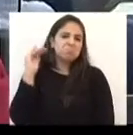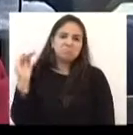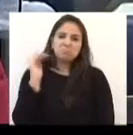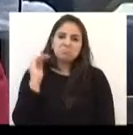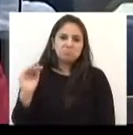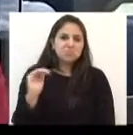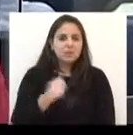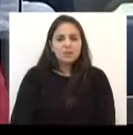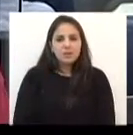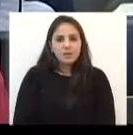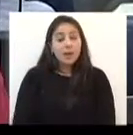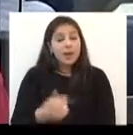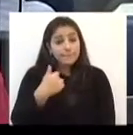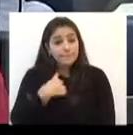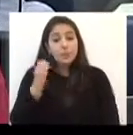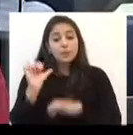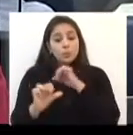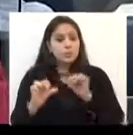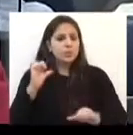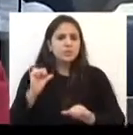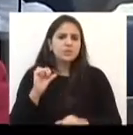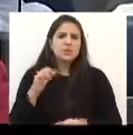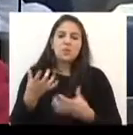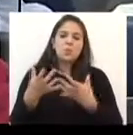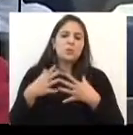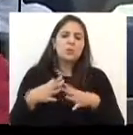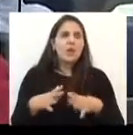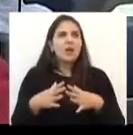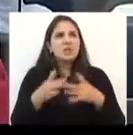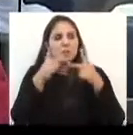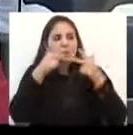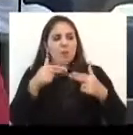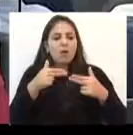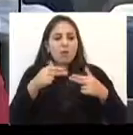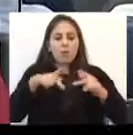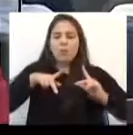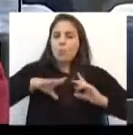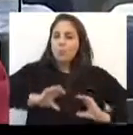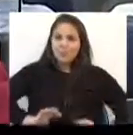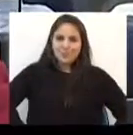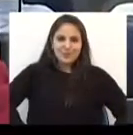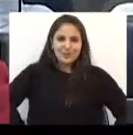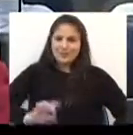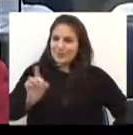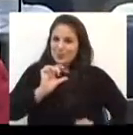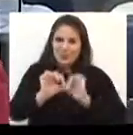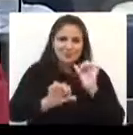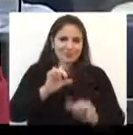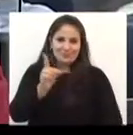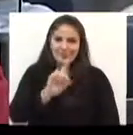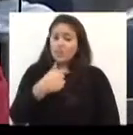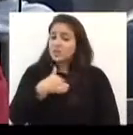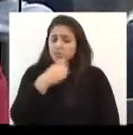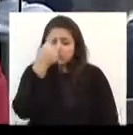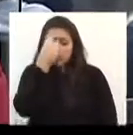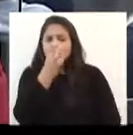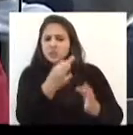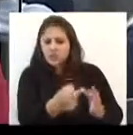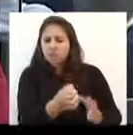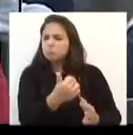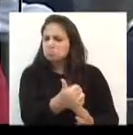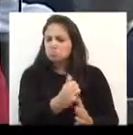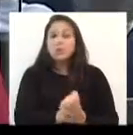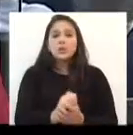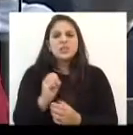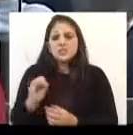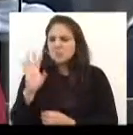mas a minha mudança ela não requer uma mudança de posicionamento. O que eu penso que é certo, o que eu penso que não está legal, a